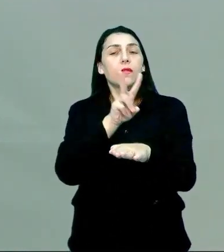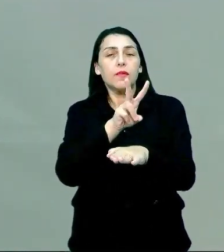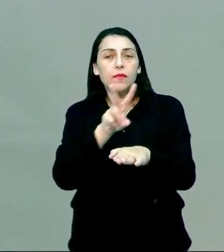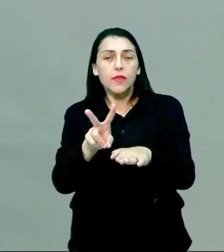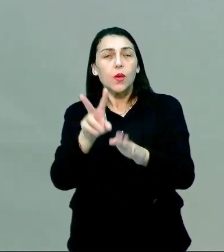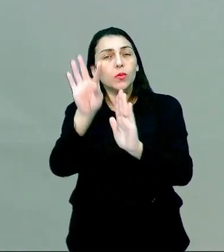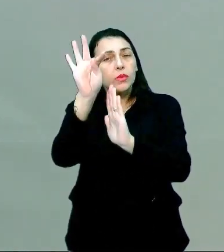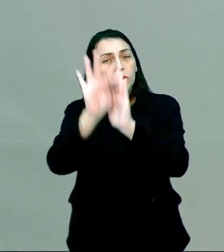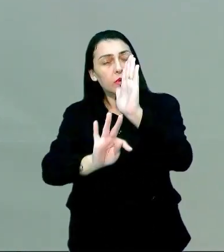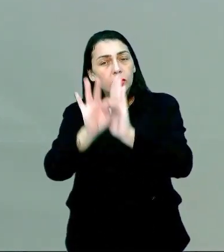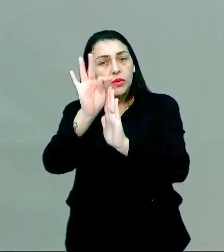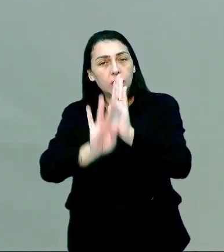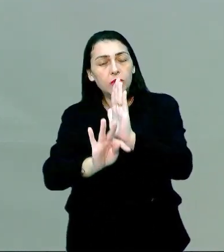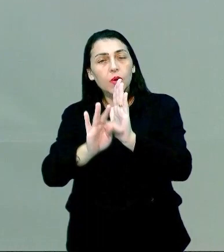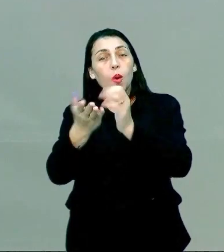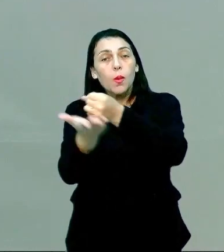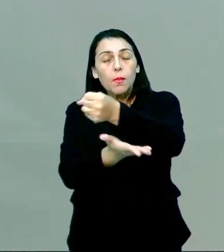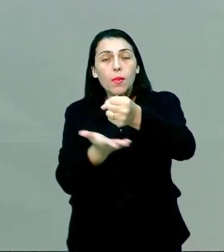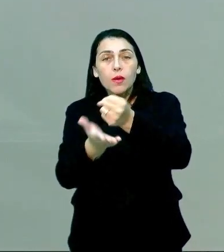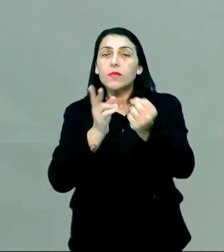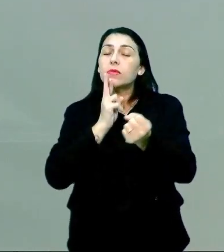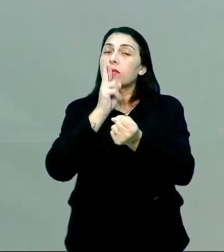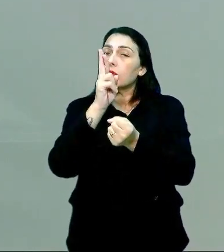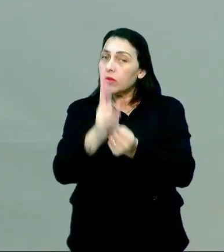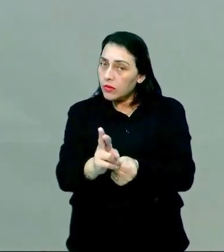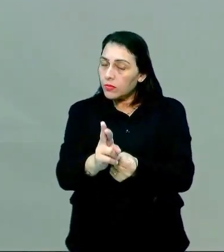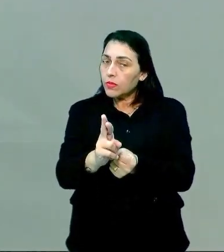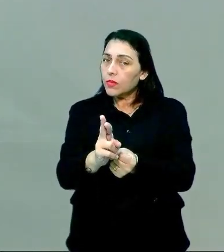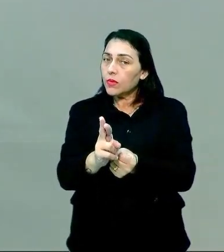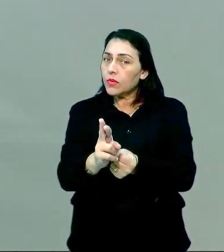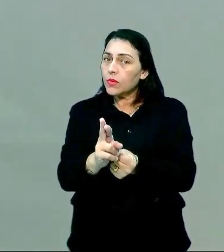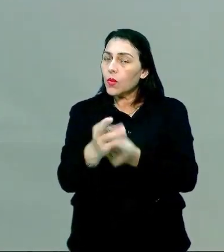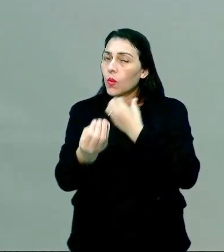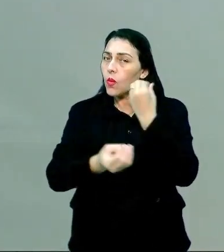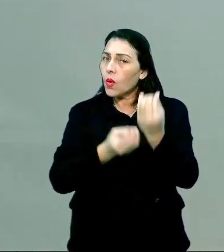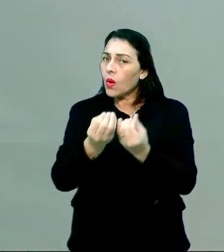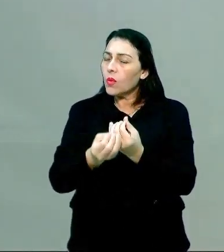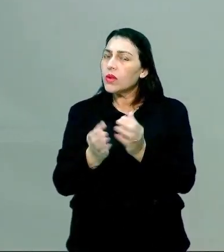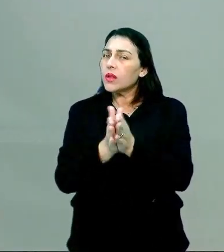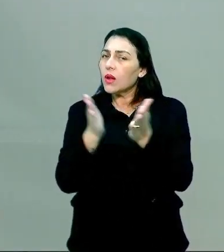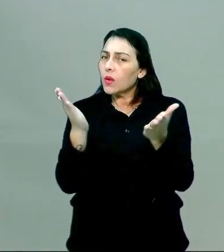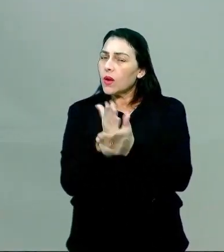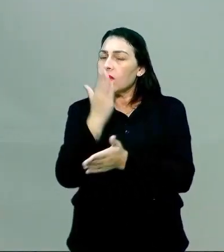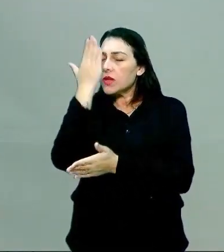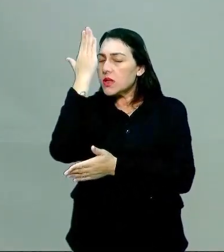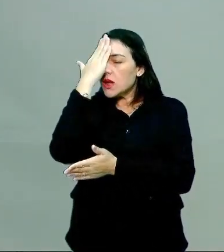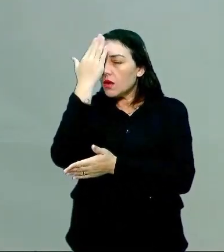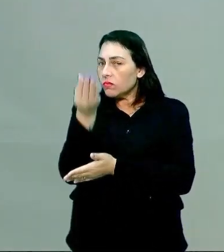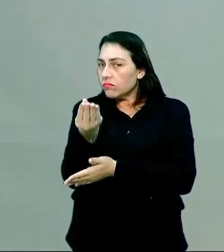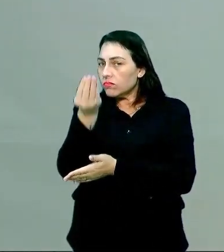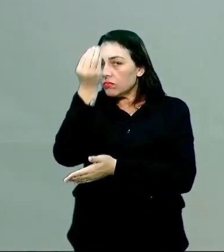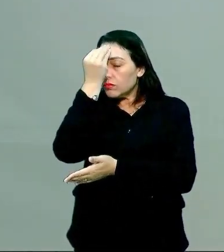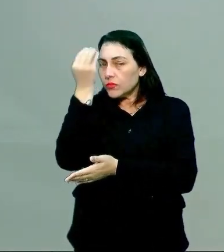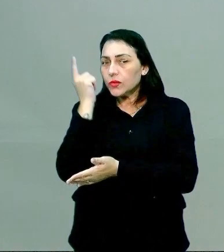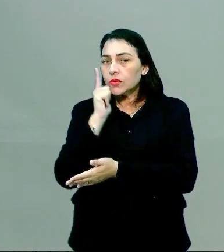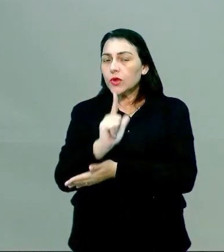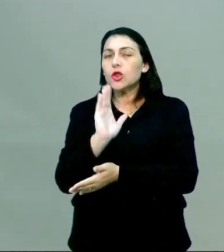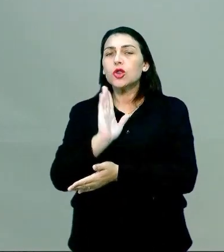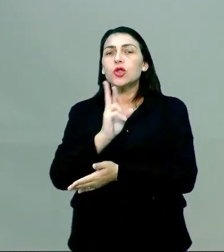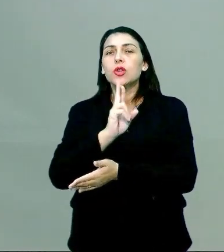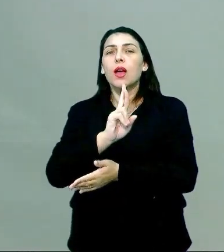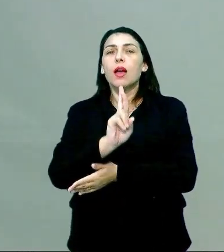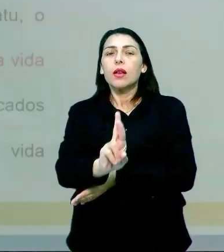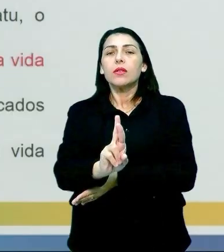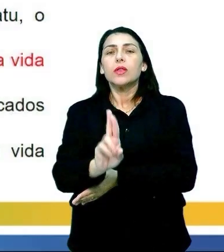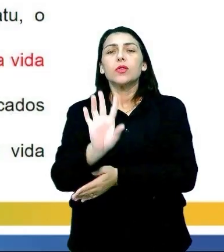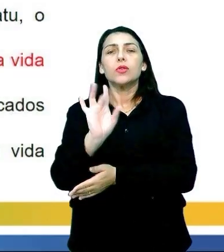o texto e aí com base nisso você responde as alternativas. Como você está com o livro e eu sei que você vai gabaritar, eu já vou colocar a resposta na